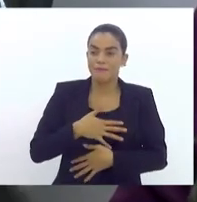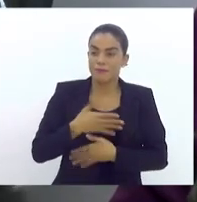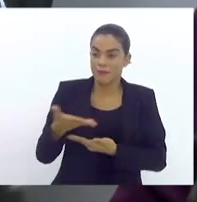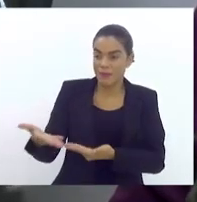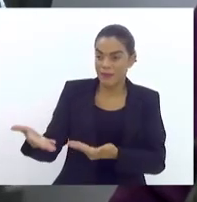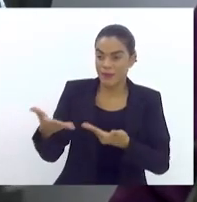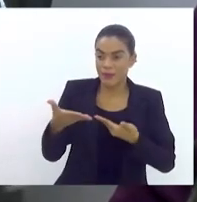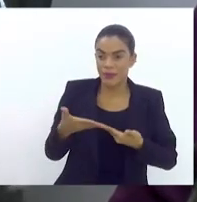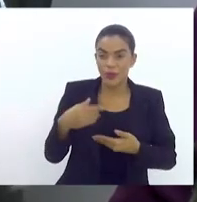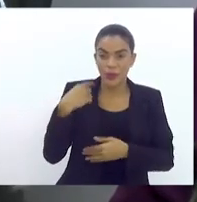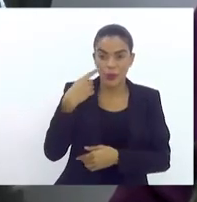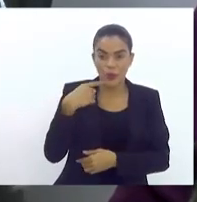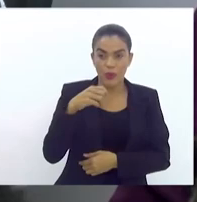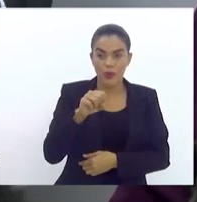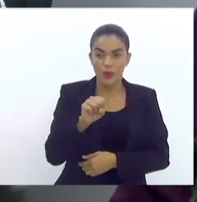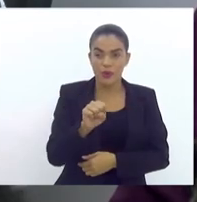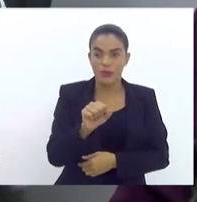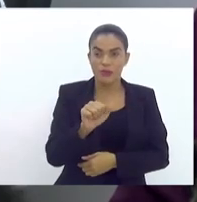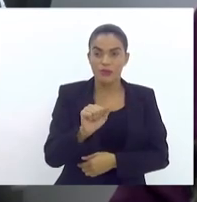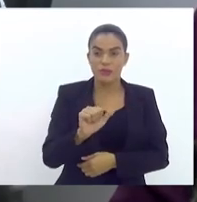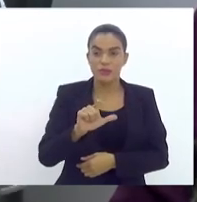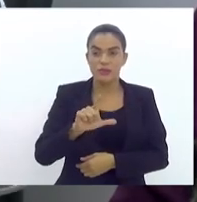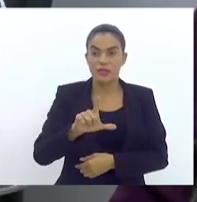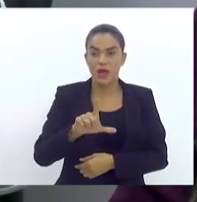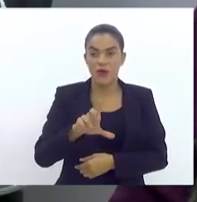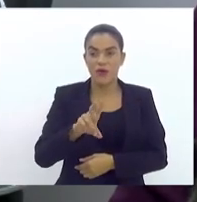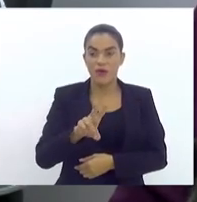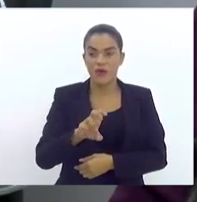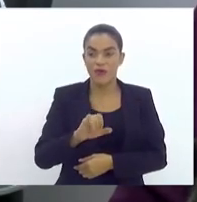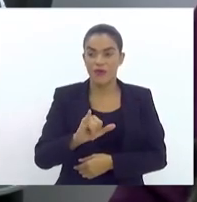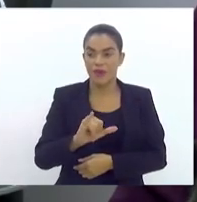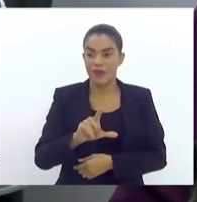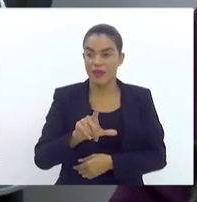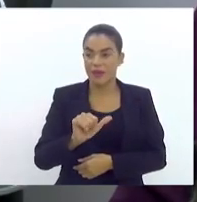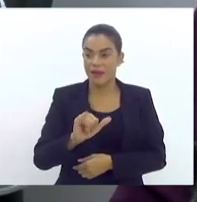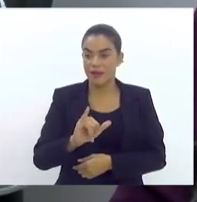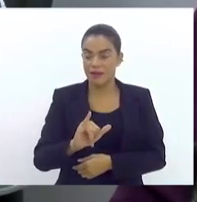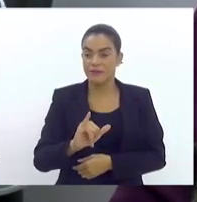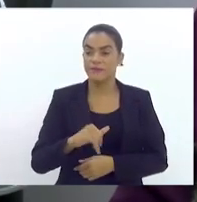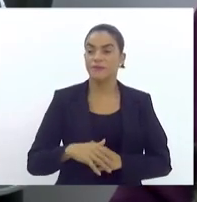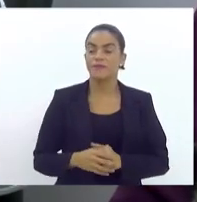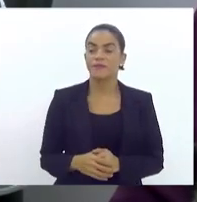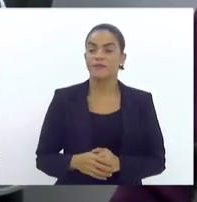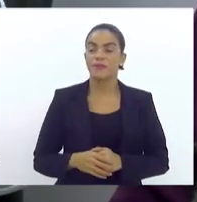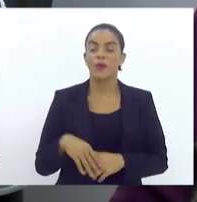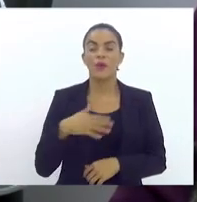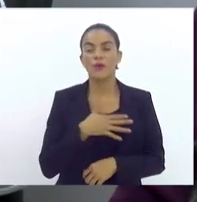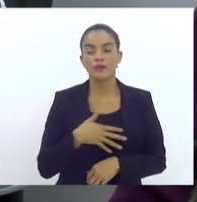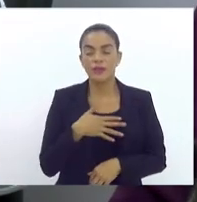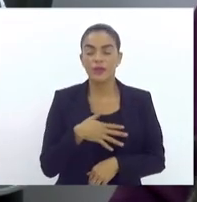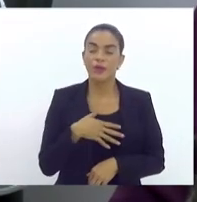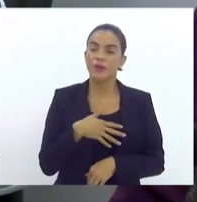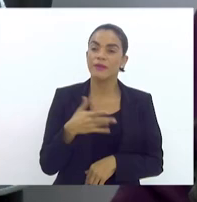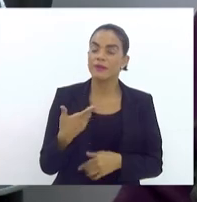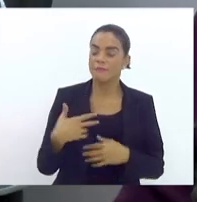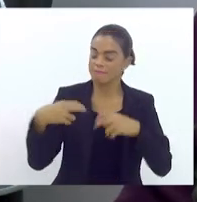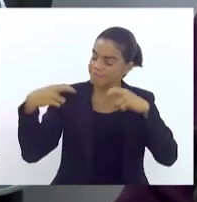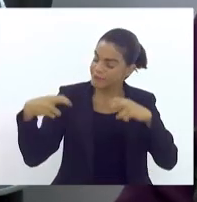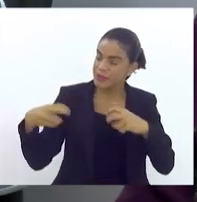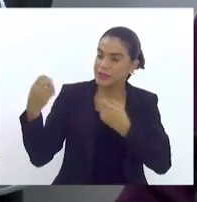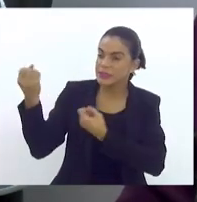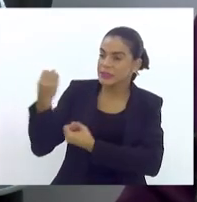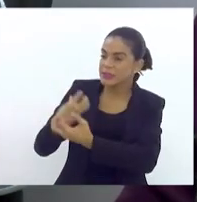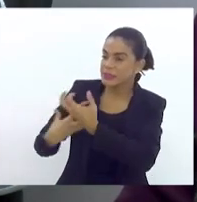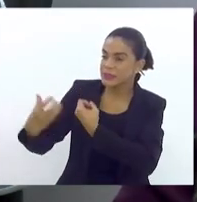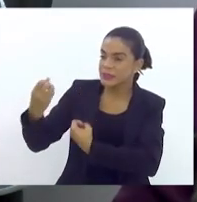salvei lá seja muito bem-vindo por favor o que a gente gostaria era de ouvi-la né qual é